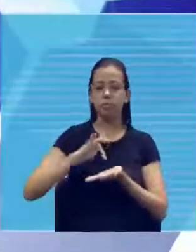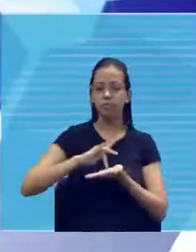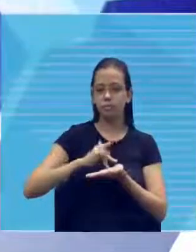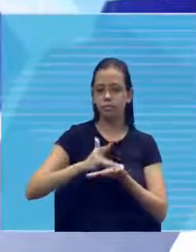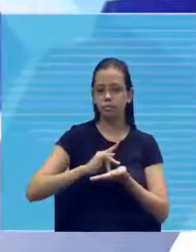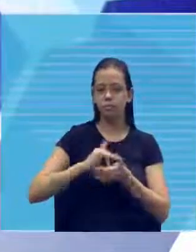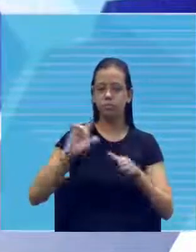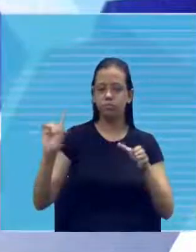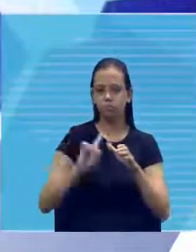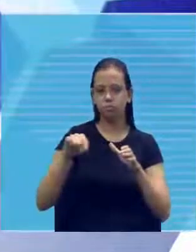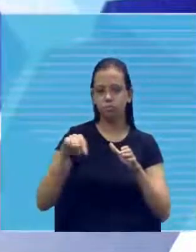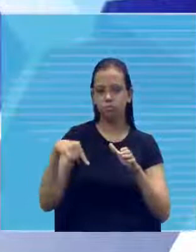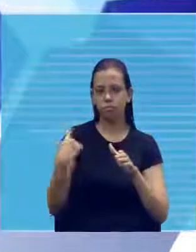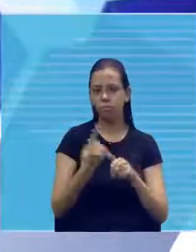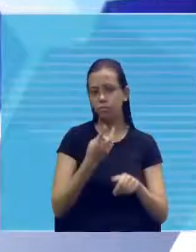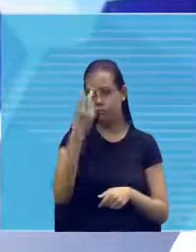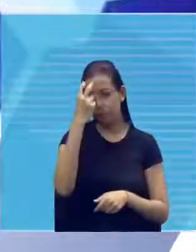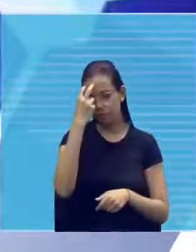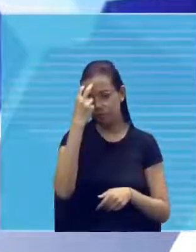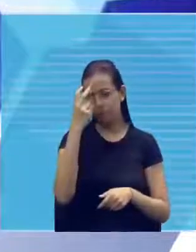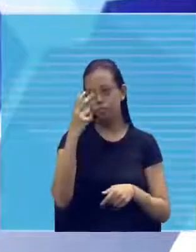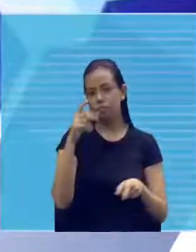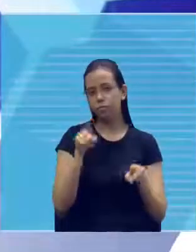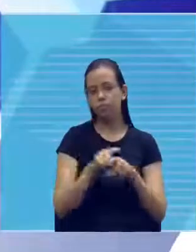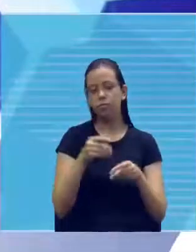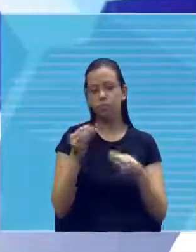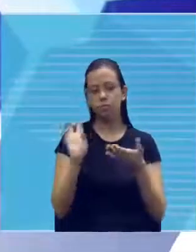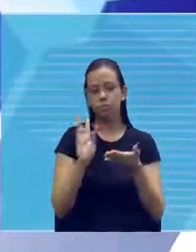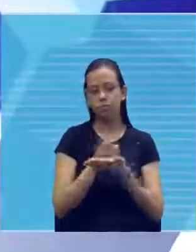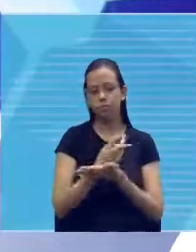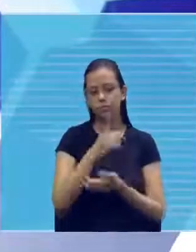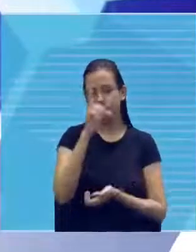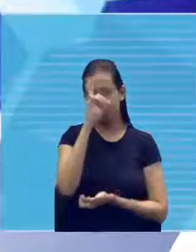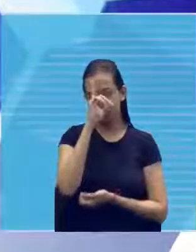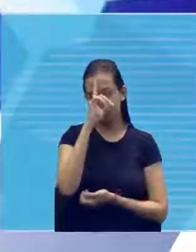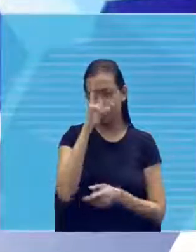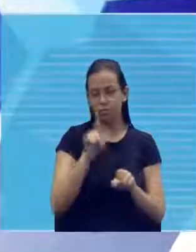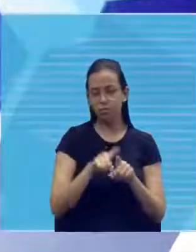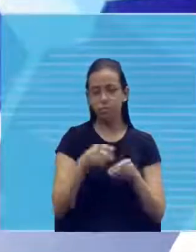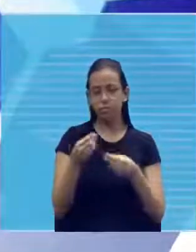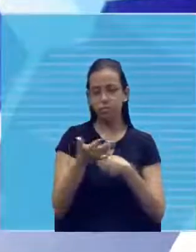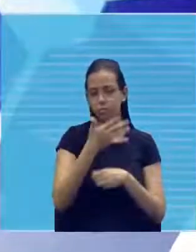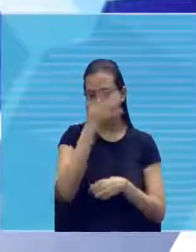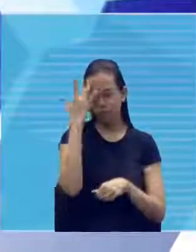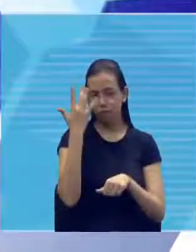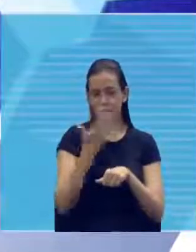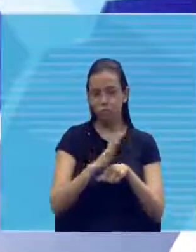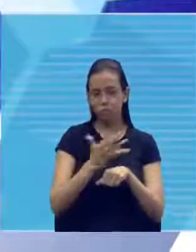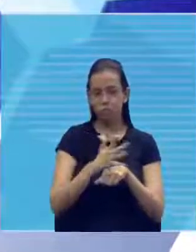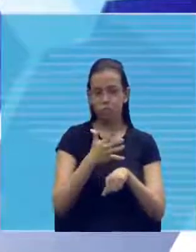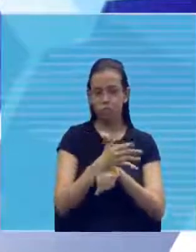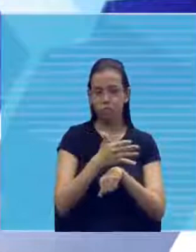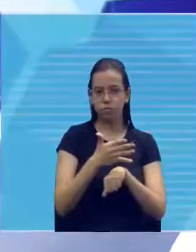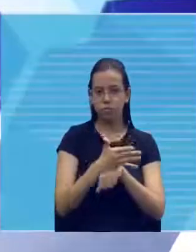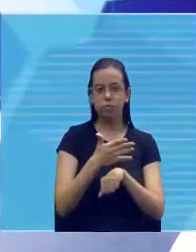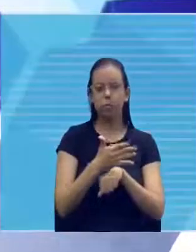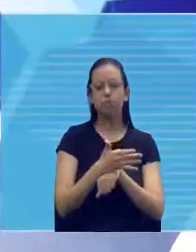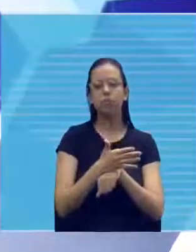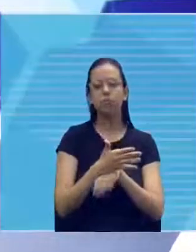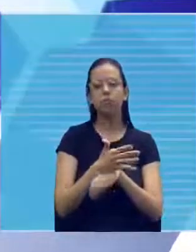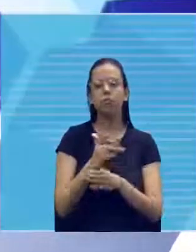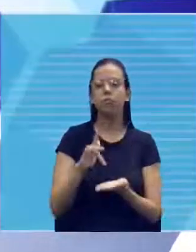nossa cultura, como ele acontece no nosso dia a dia, como as pessoas praticam, participam do balé